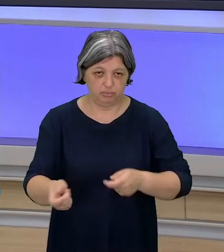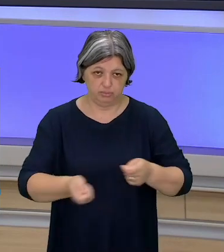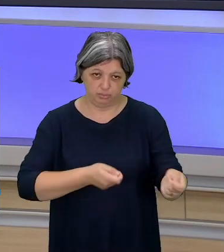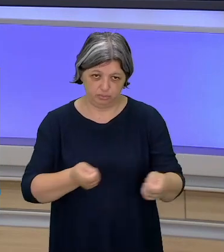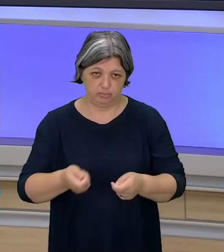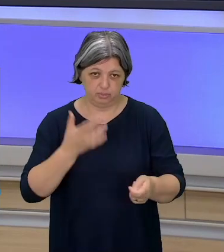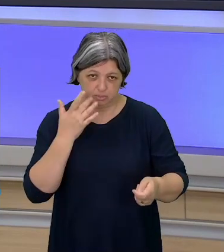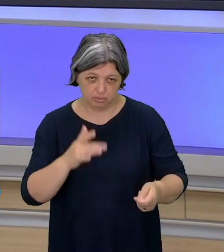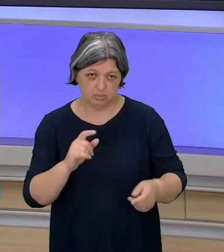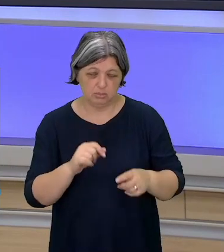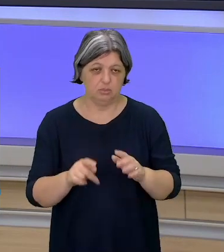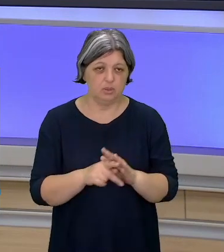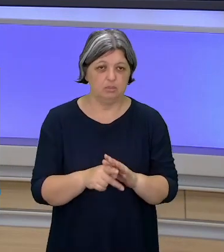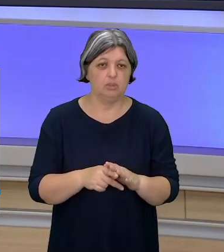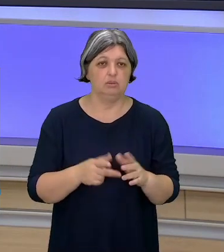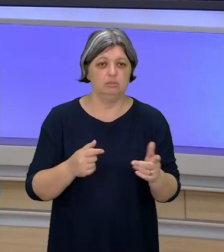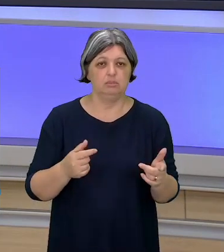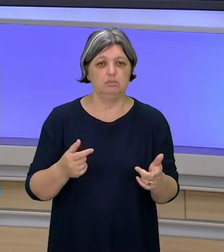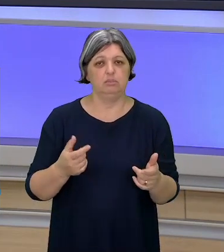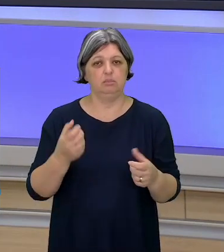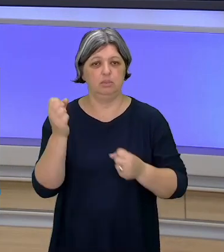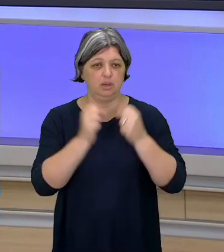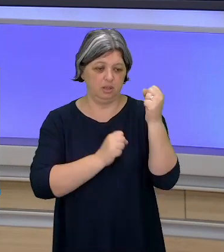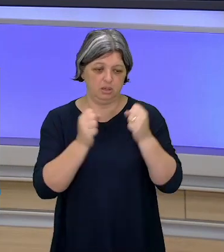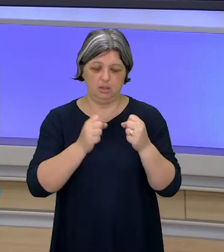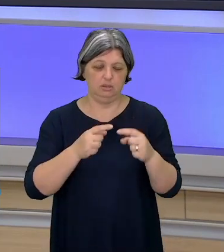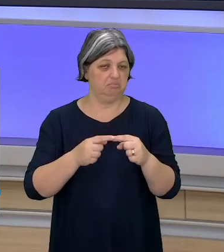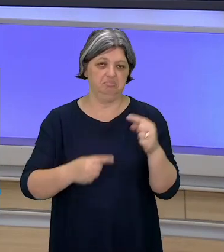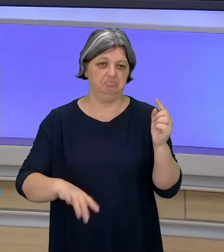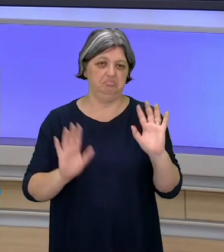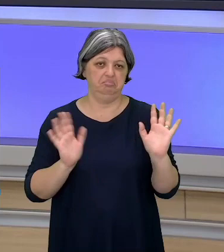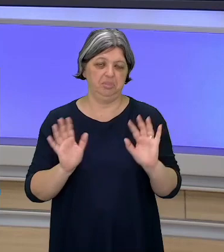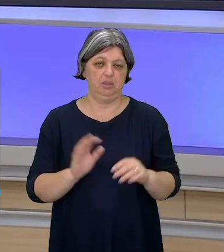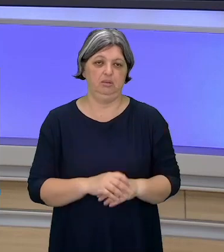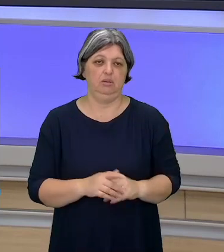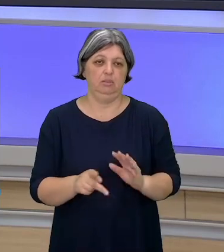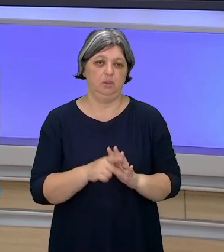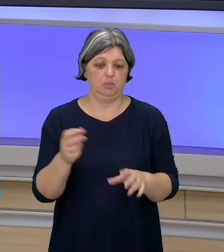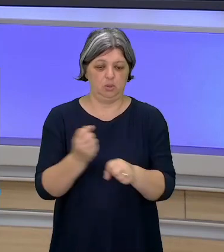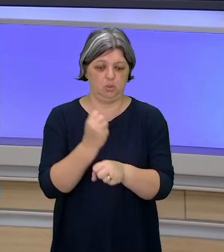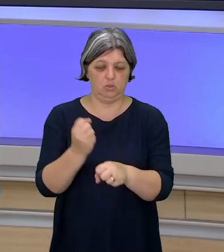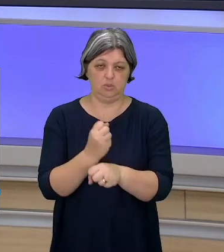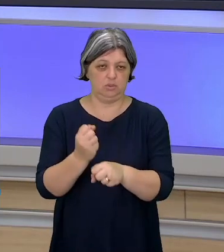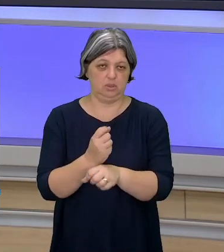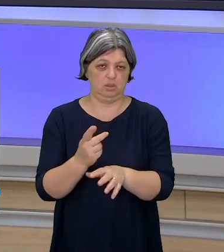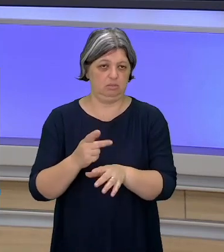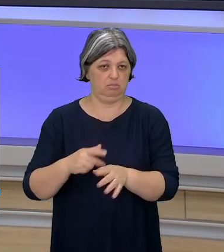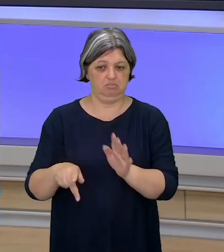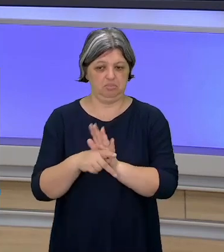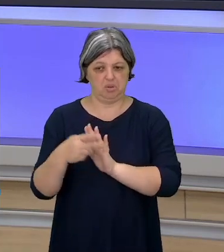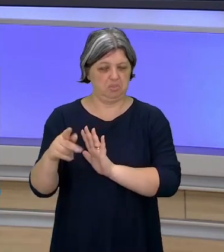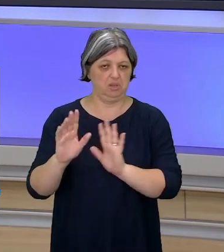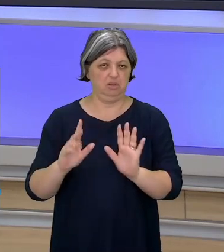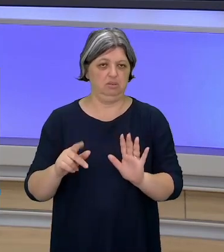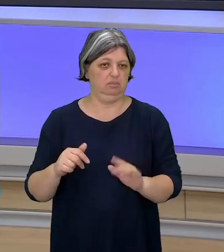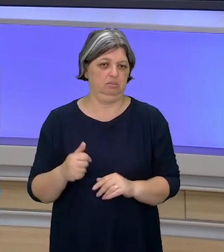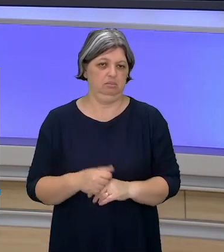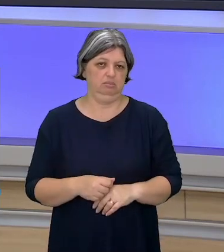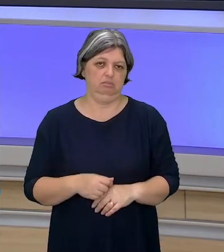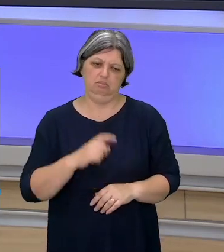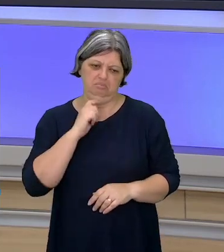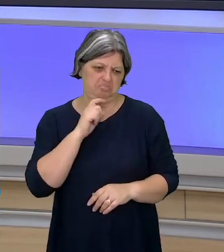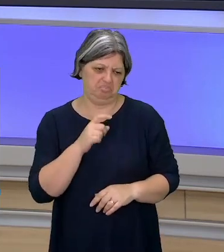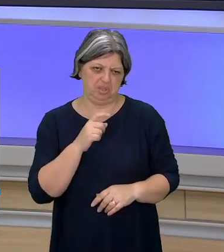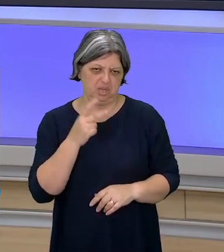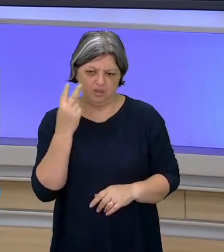o garimpo que gera mercúrio, a hidrelétrica não tem nada a ver com isso. Então, a construção dela e o que está acontecendo com ela está firmeza. Ninguém precisa ir lá